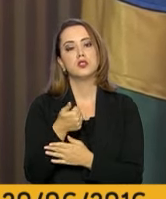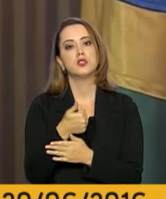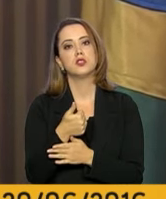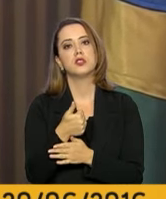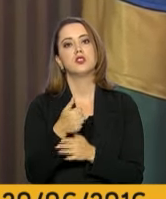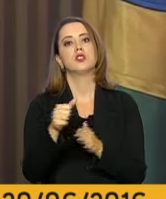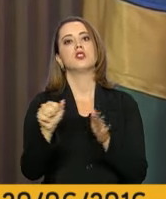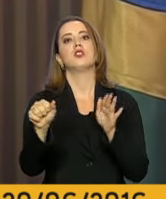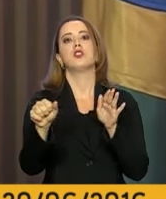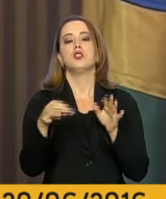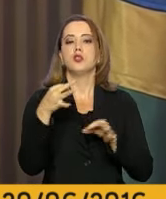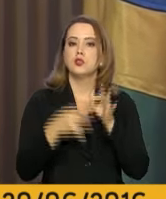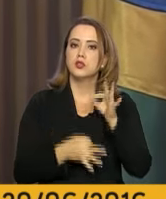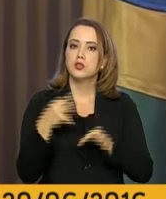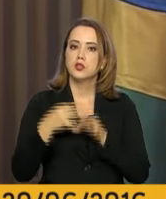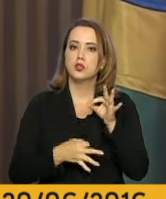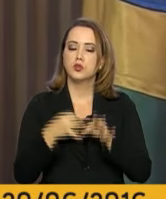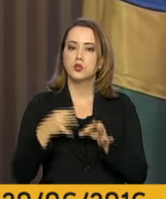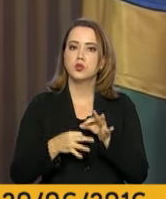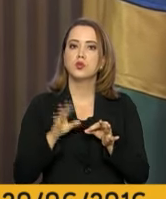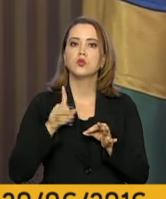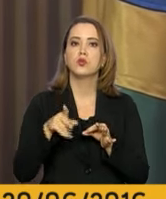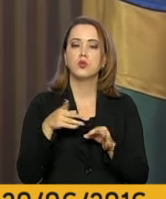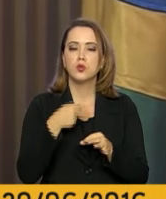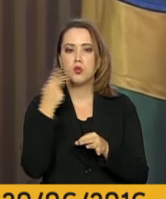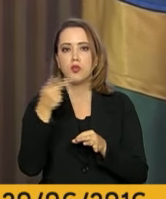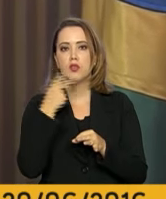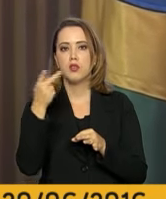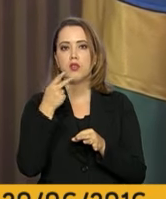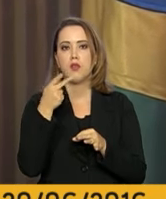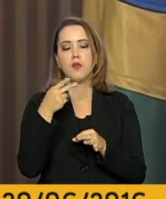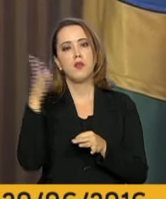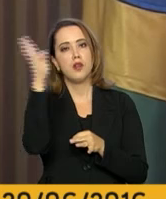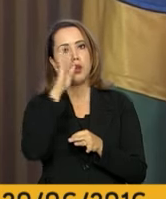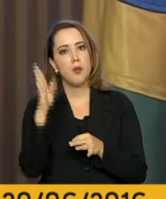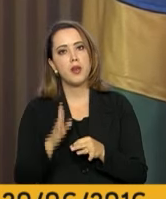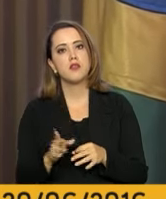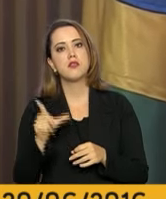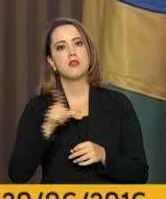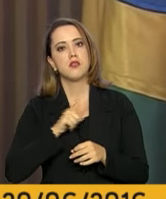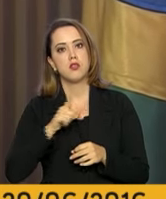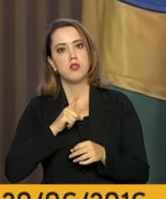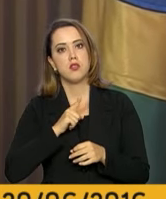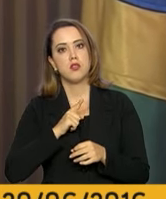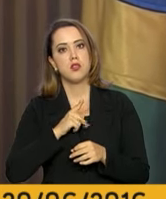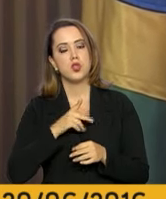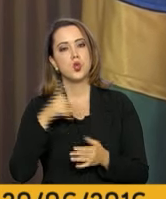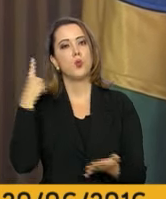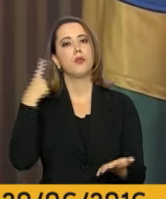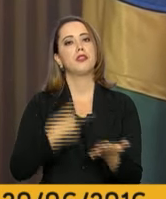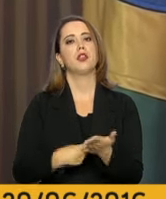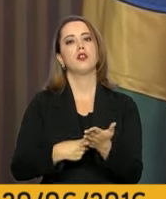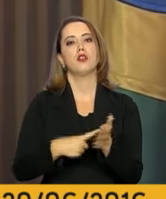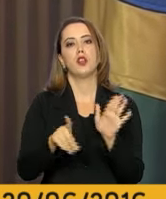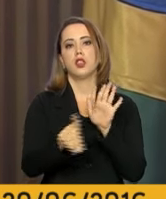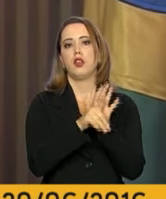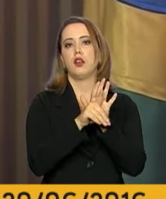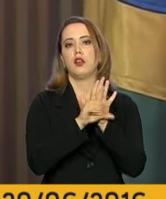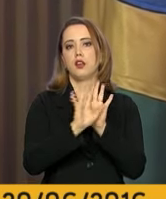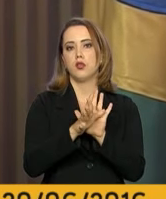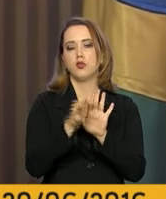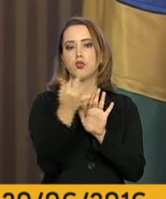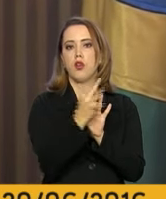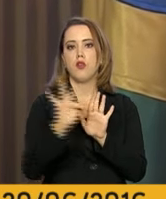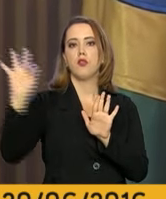de 15 de novembro de 89 ao proclamar a república decretou a Federação do Brasil mas na Nossa vocação não é uma